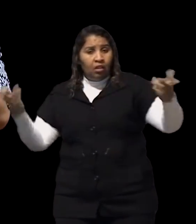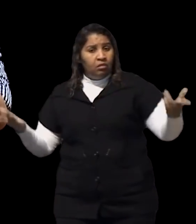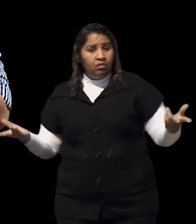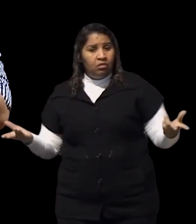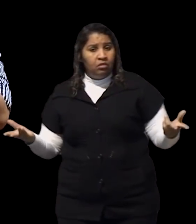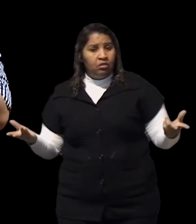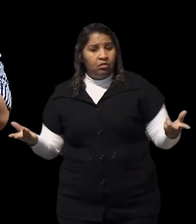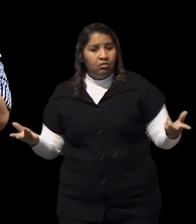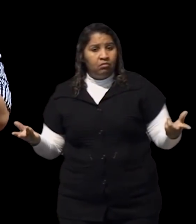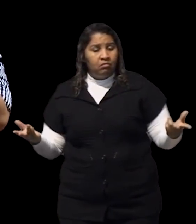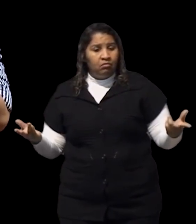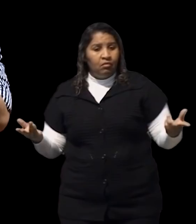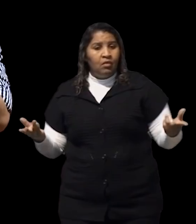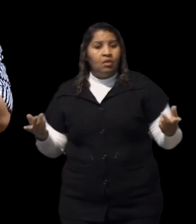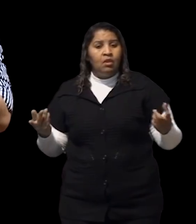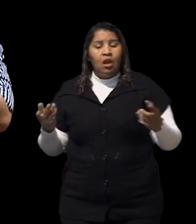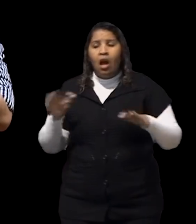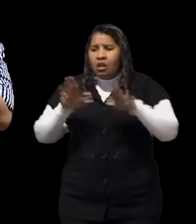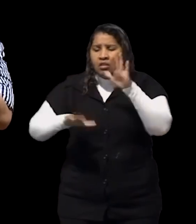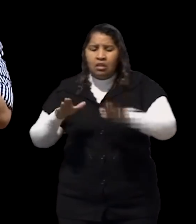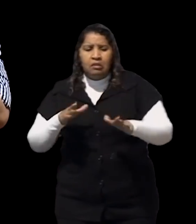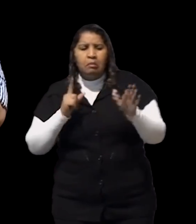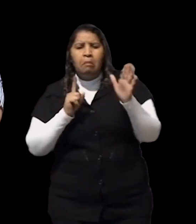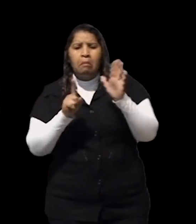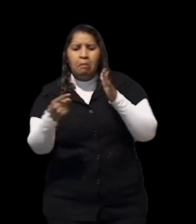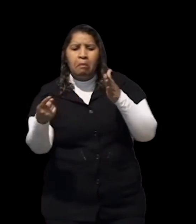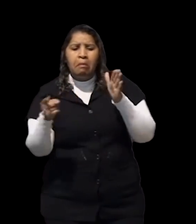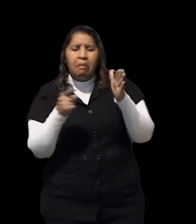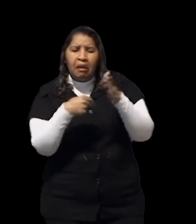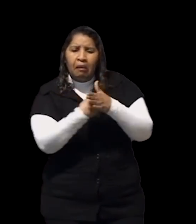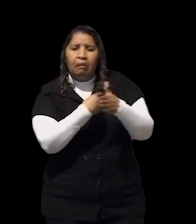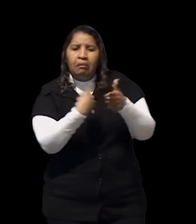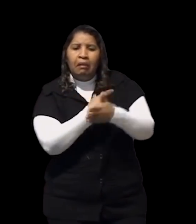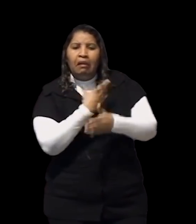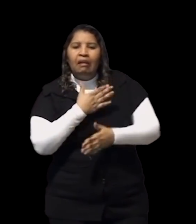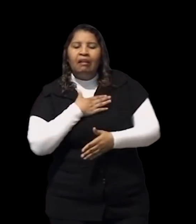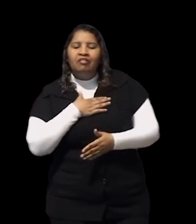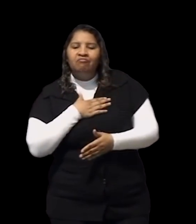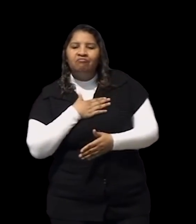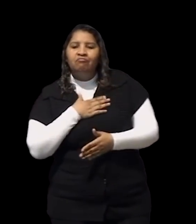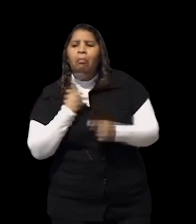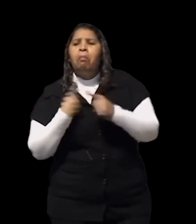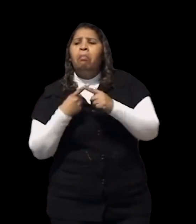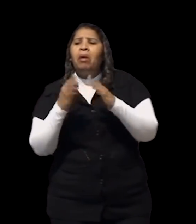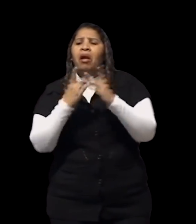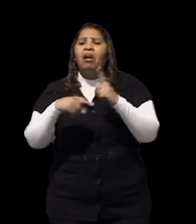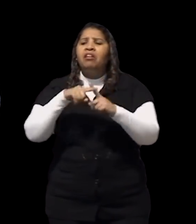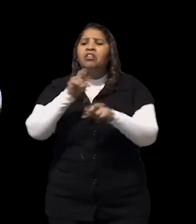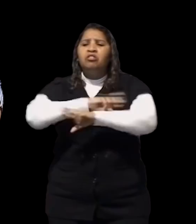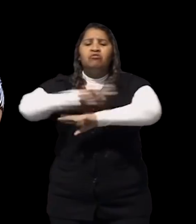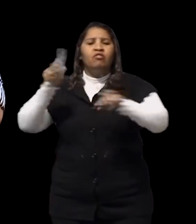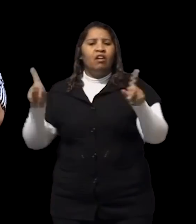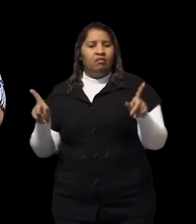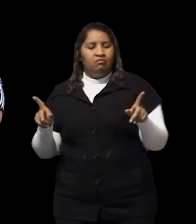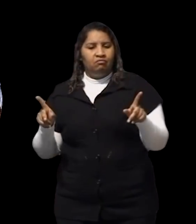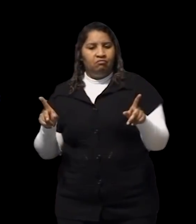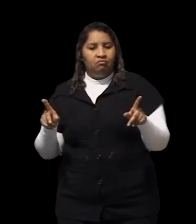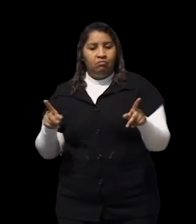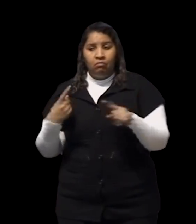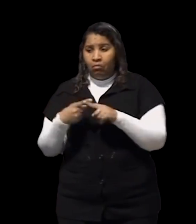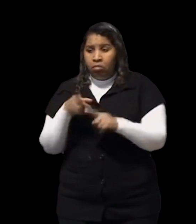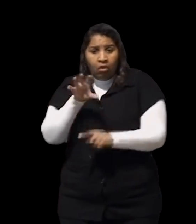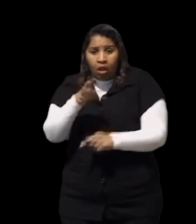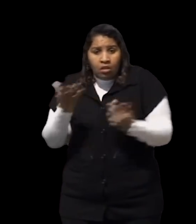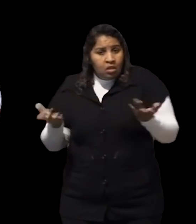porque Deus estabeleceu assim a Bíblia diz na carta de Paulo aos Efésios que a multiforme sabedoria de Deus se